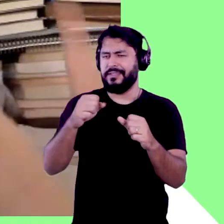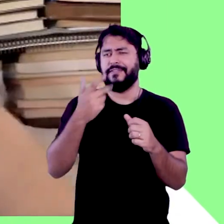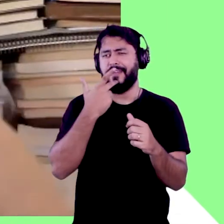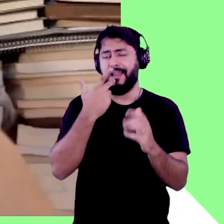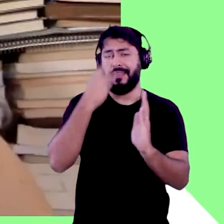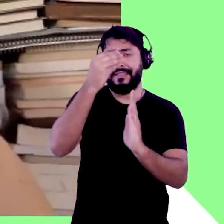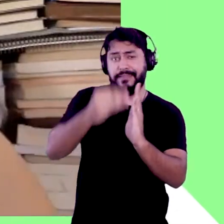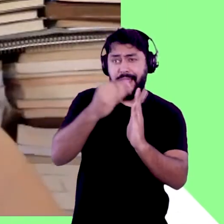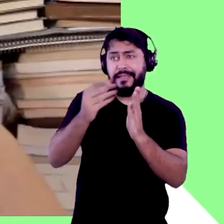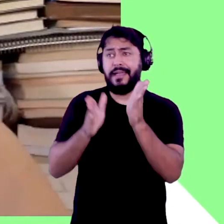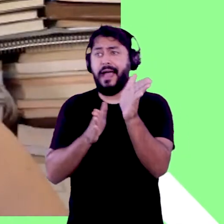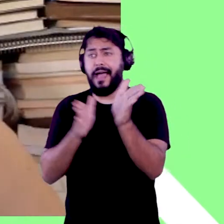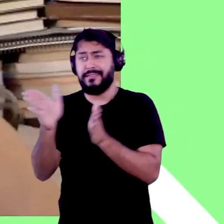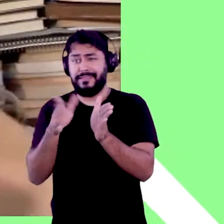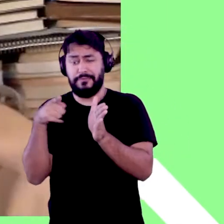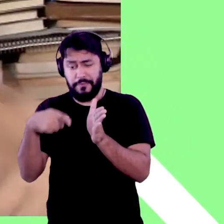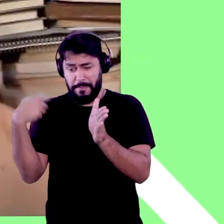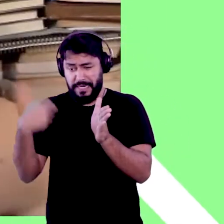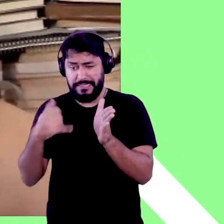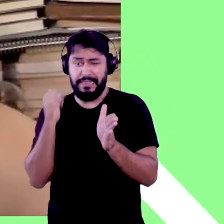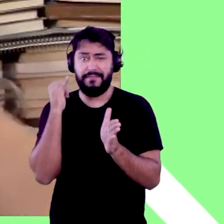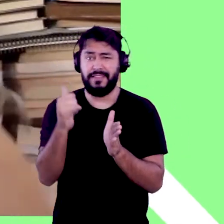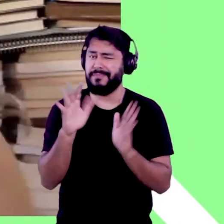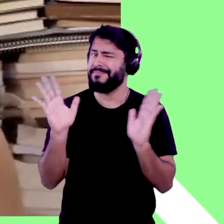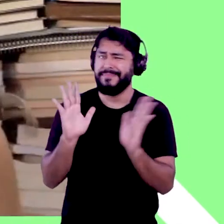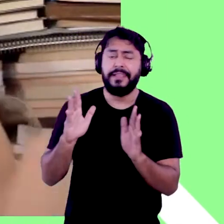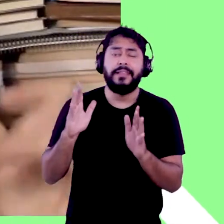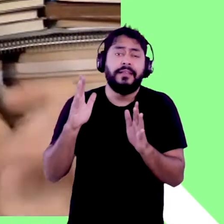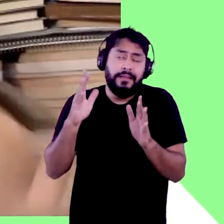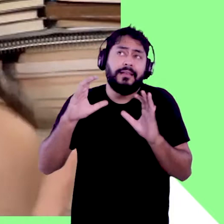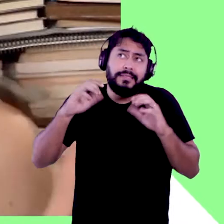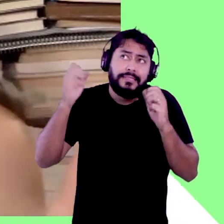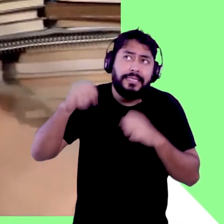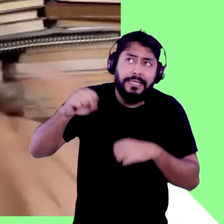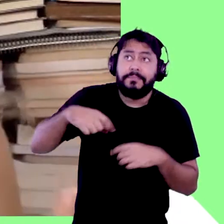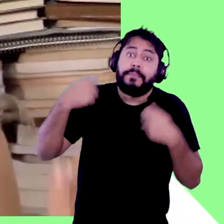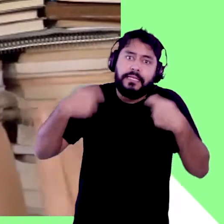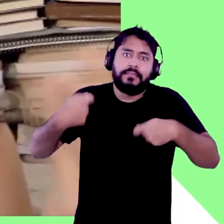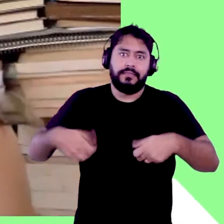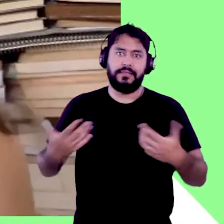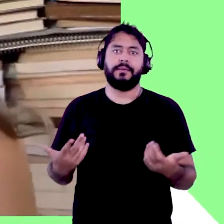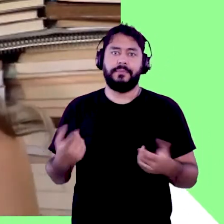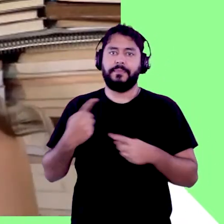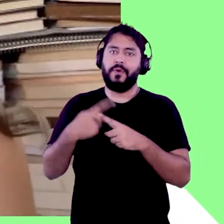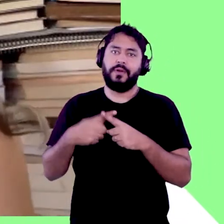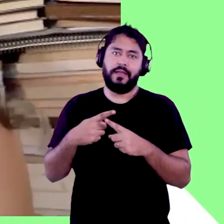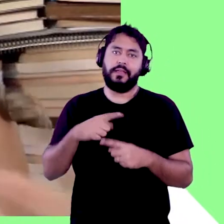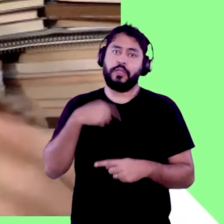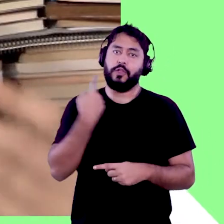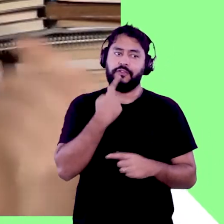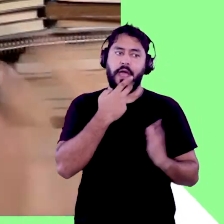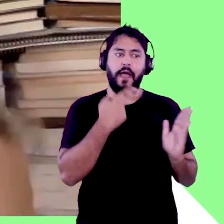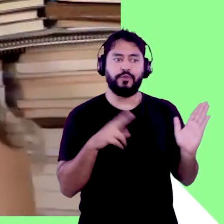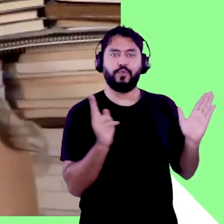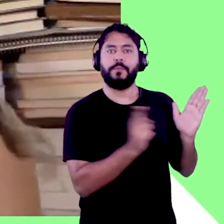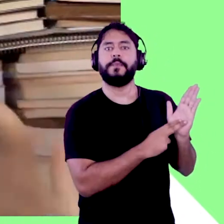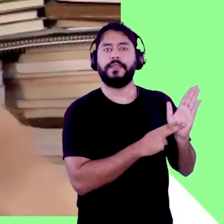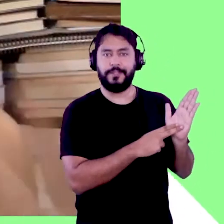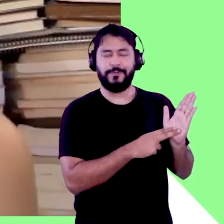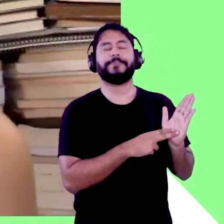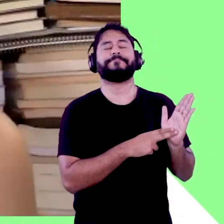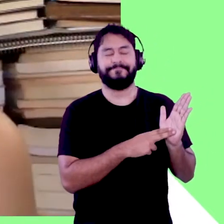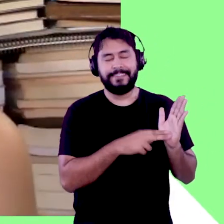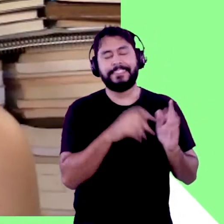porque a gente está ainda no primeiro passo, a gente ainda está reconhecendo que somos uma sociedade excludente, que excluímos,